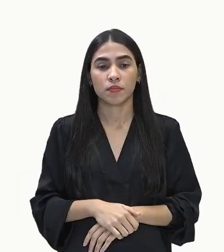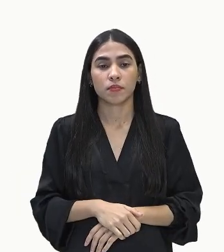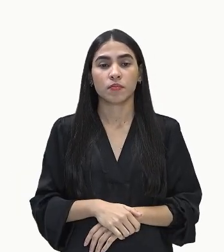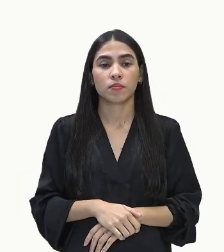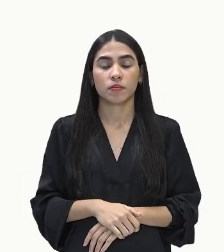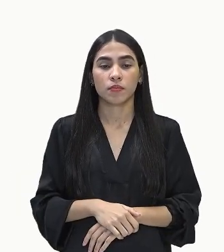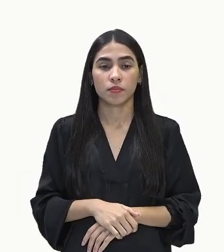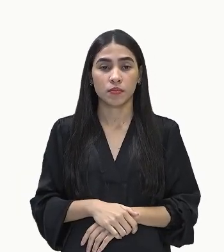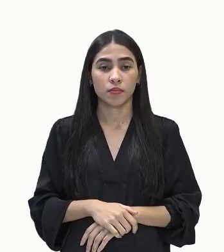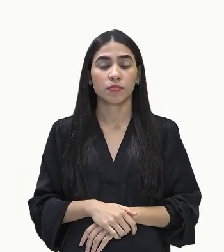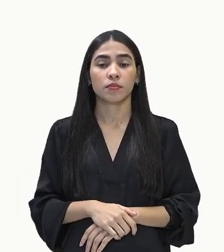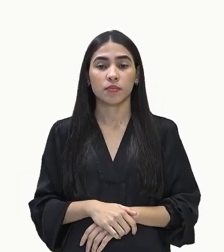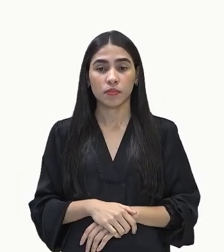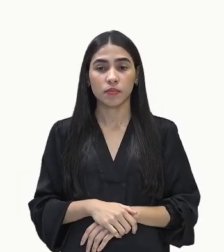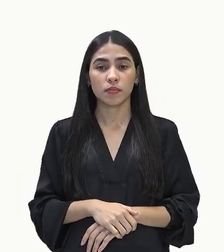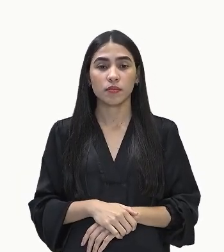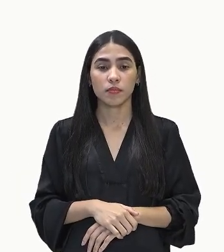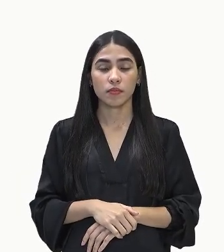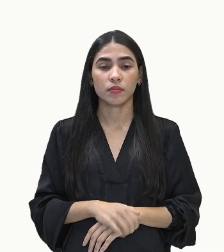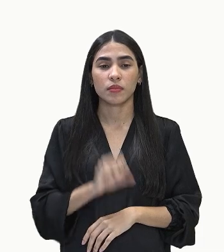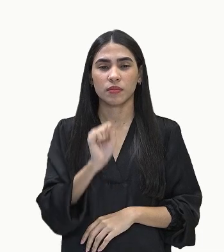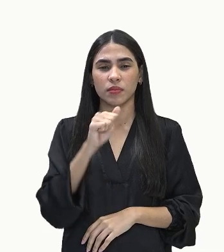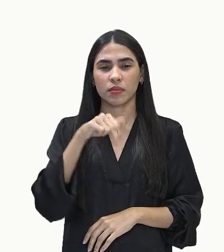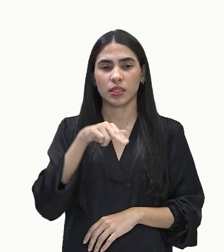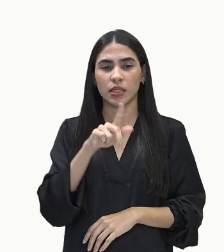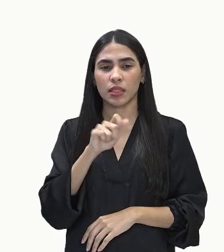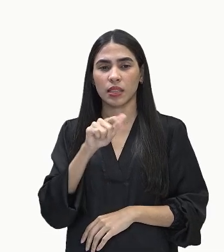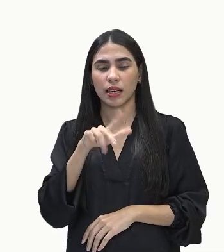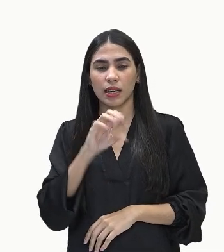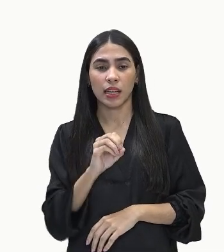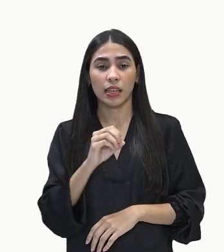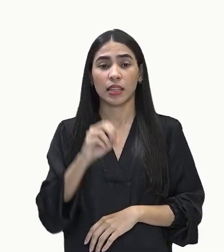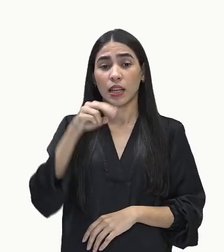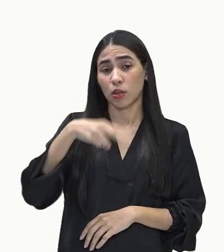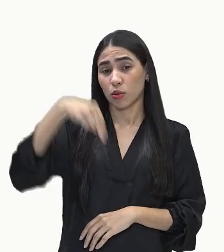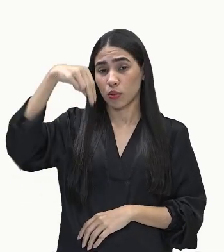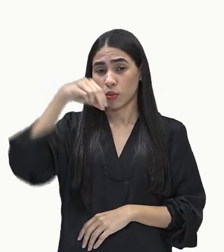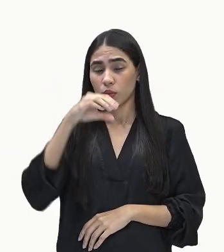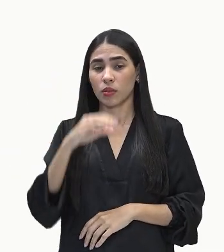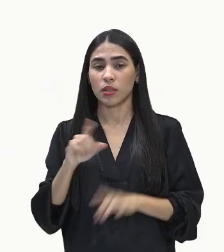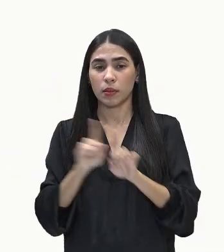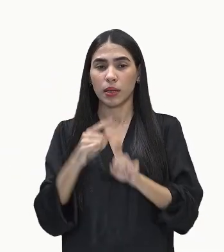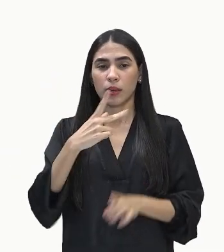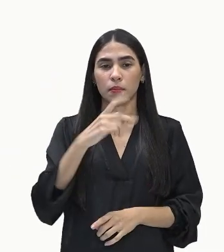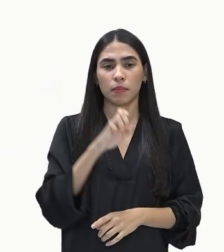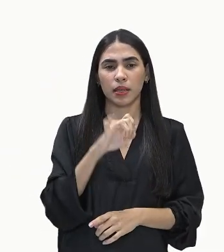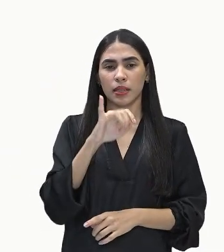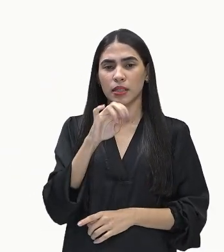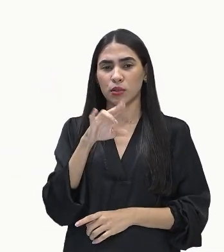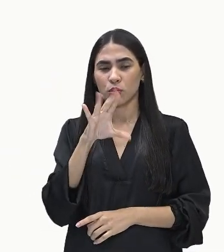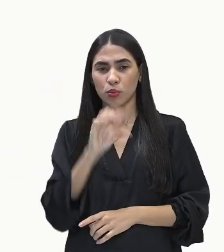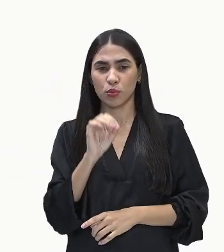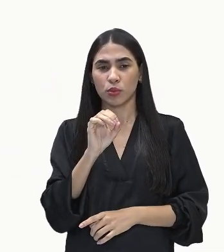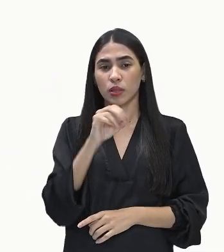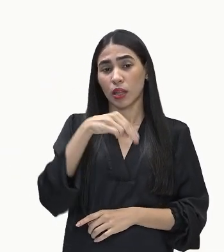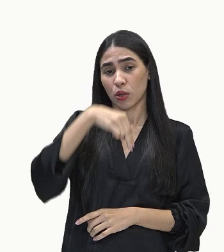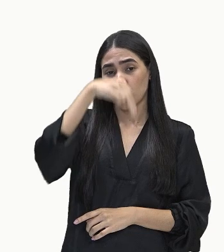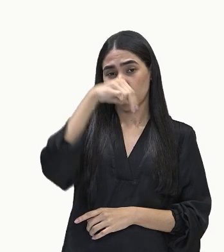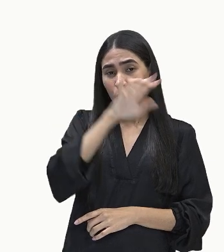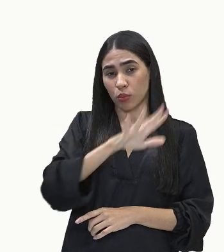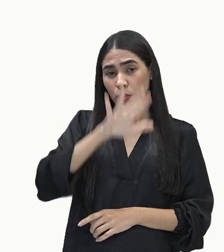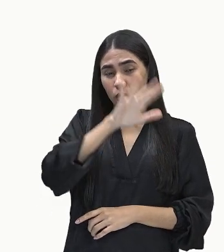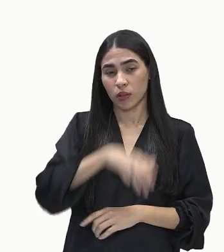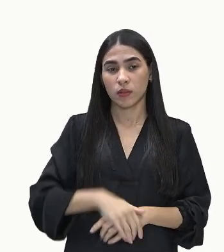país, jaçanangalo no nordeste, peituda no sudeste, e antigamente ela era tratada como uma